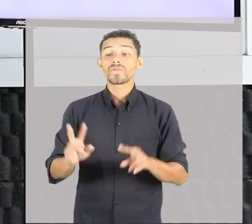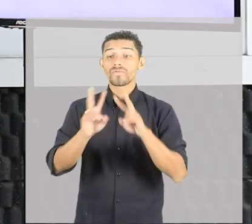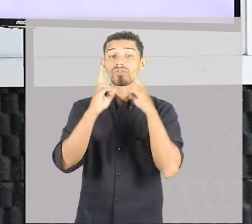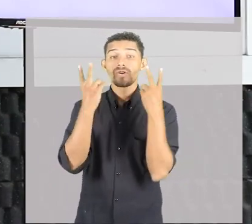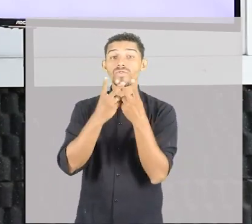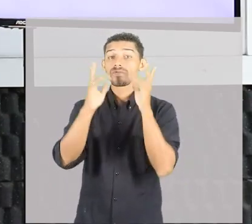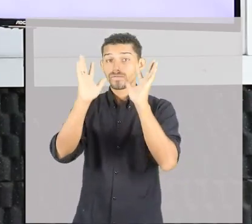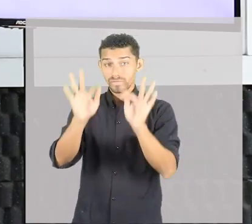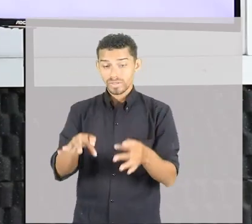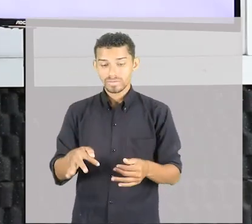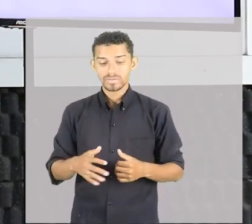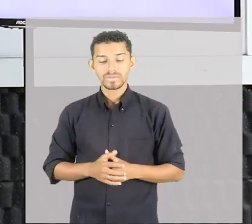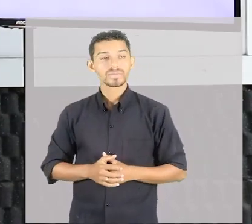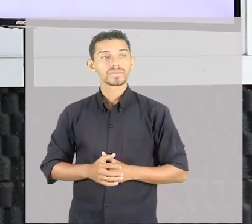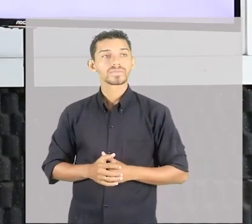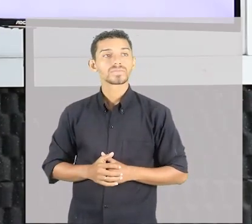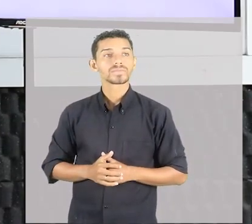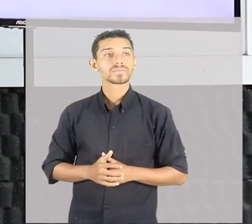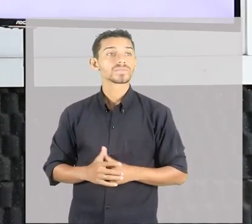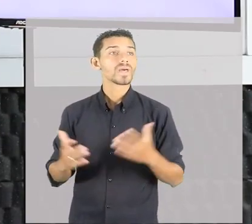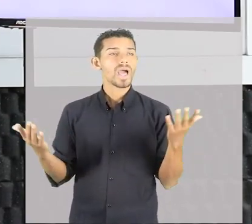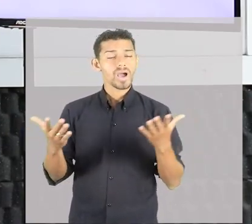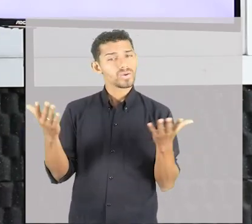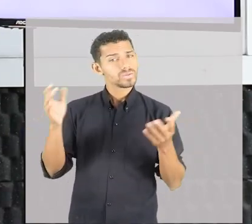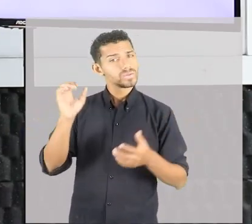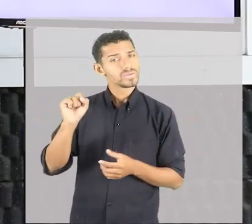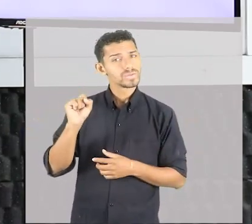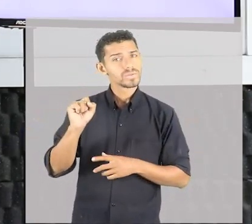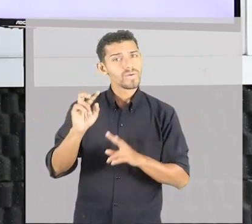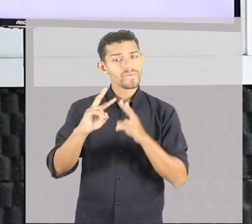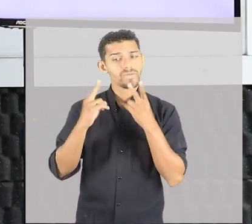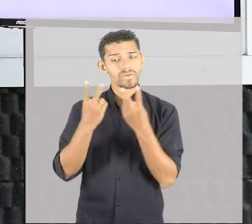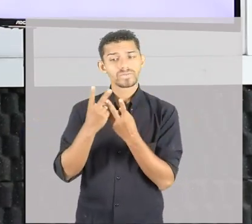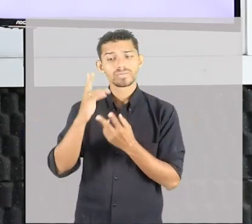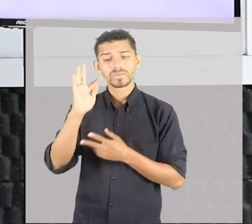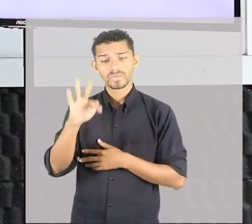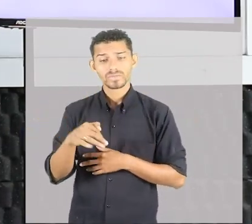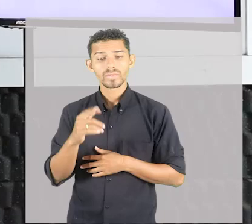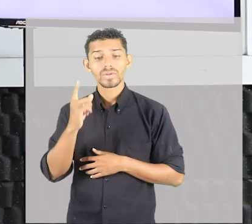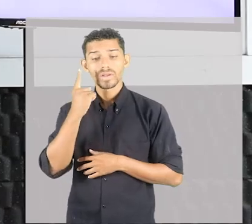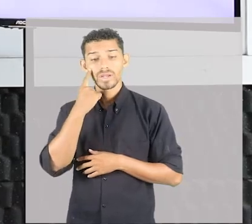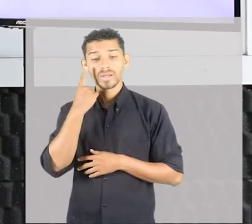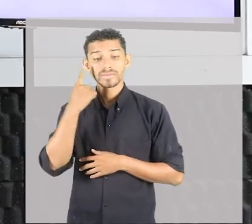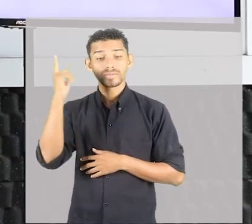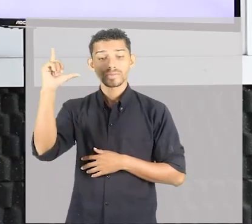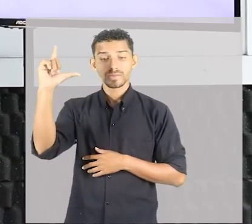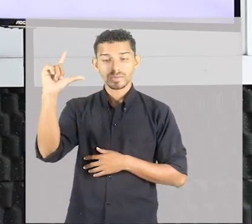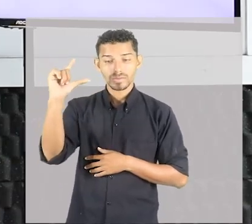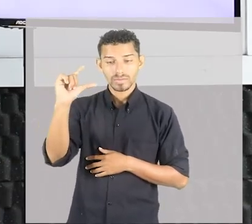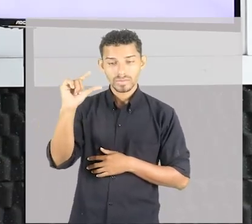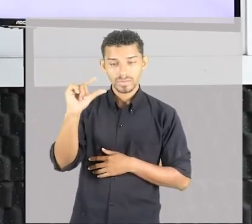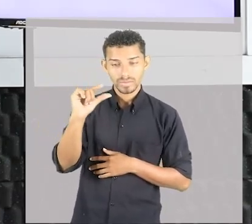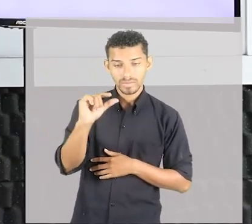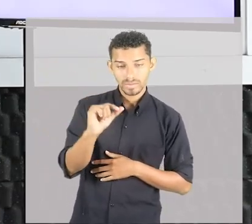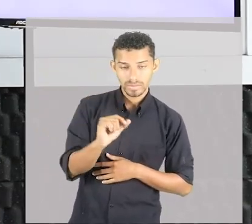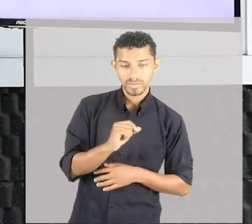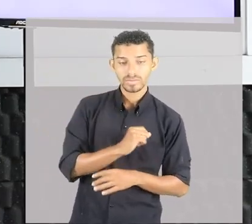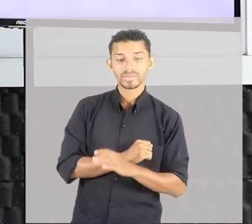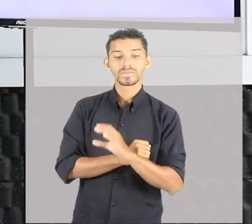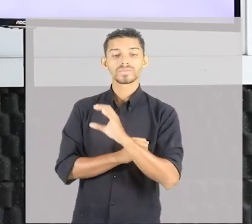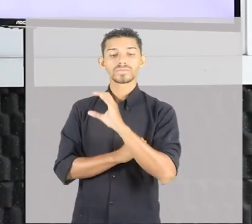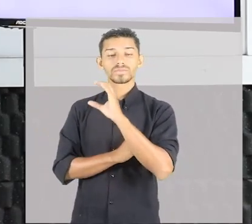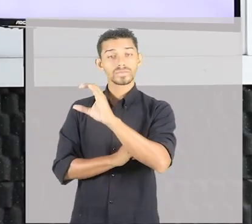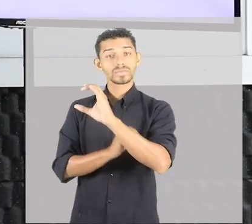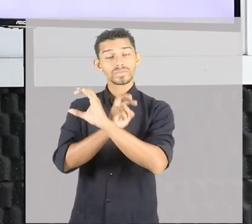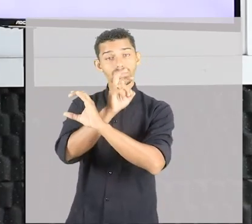procedimento volume final só que agora o seguinte ele vai resfriar até uma temperatura de 5º